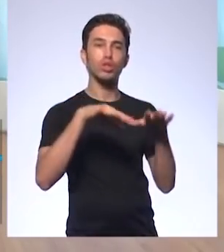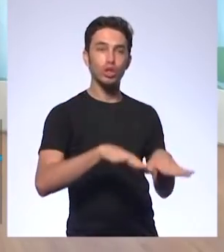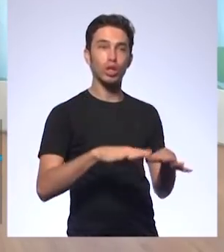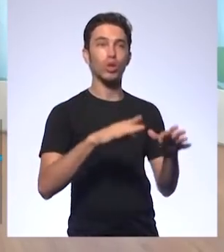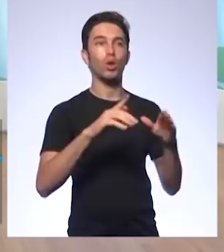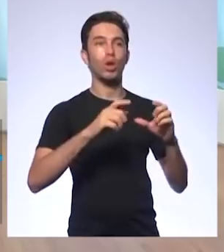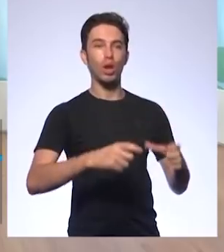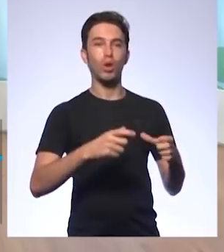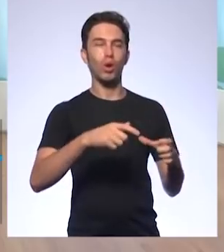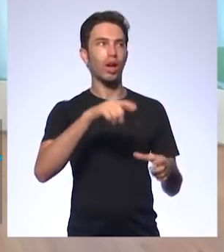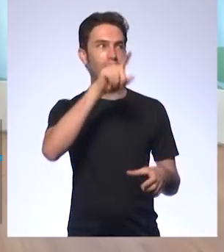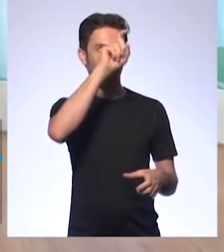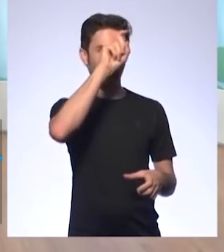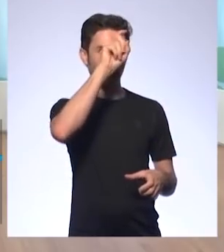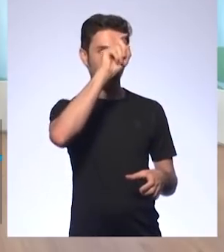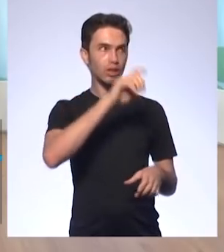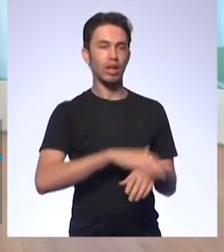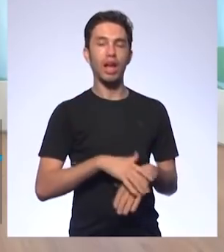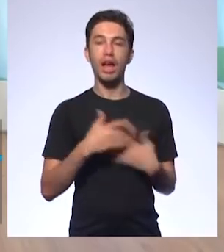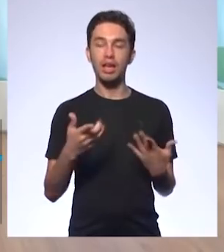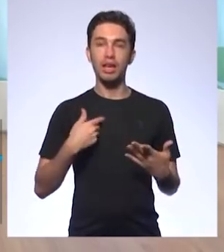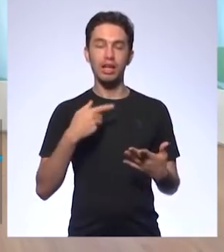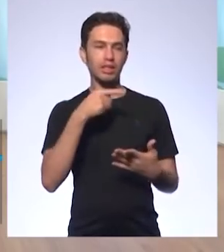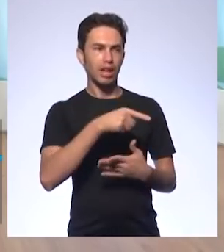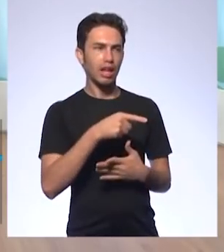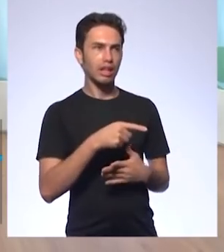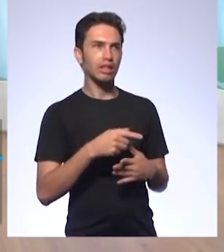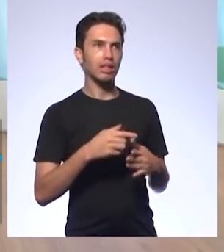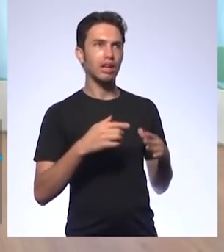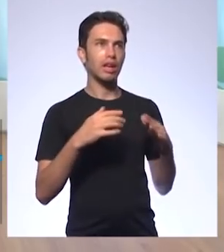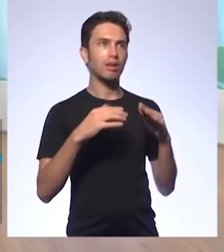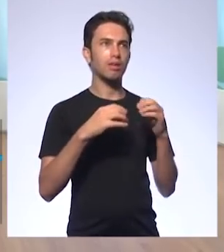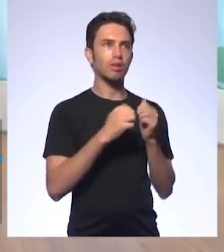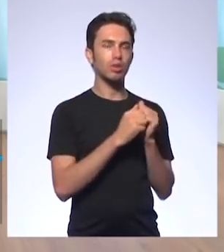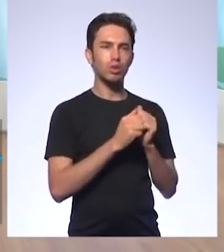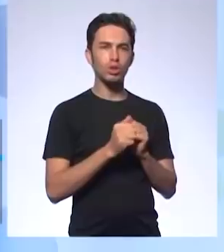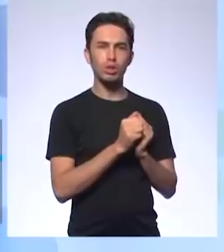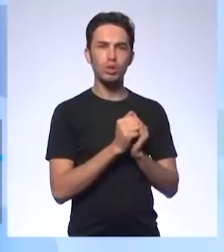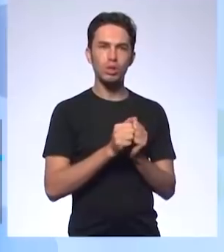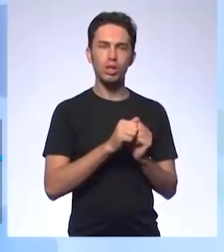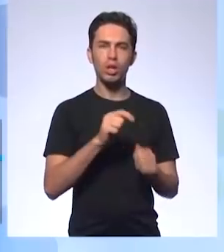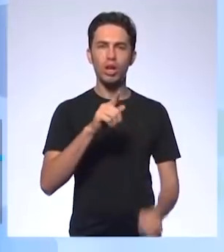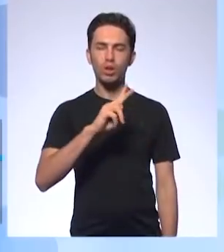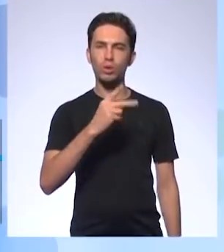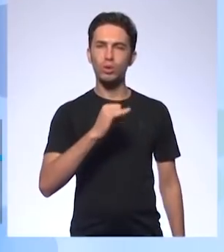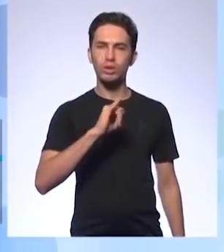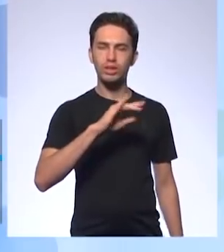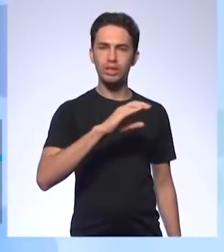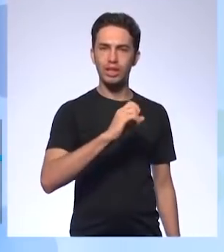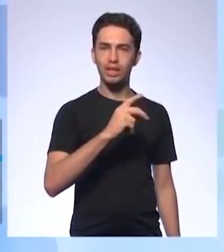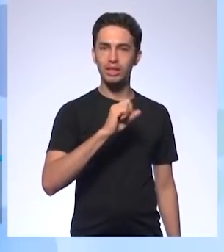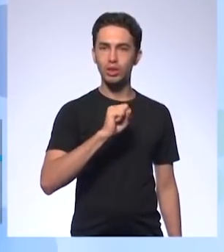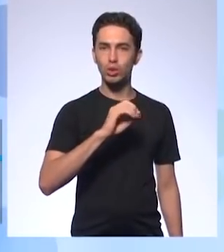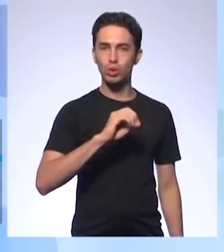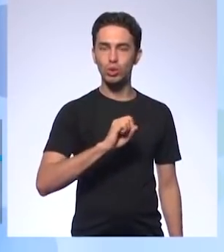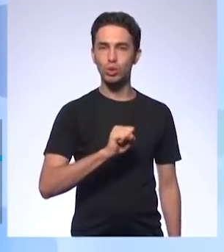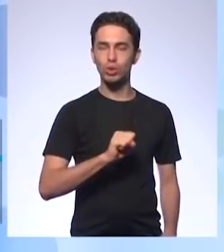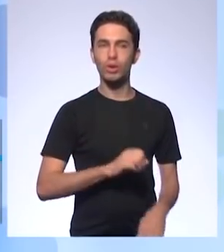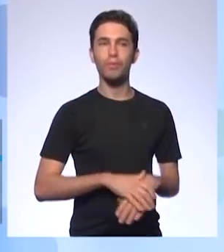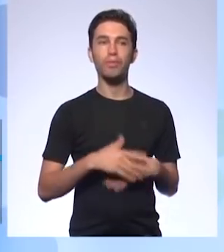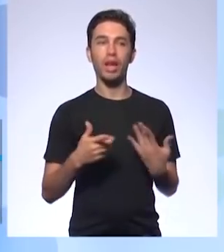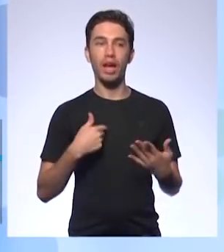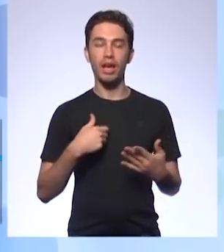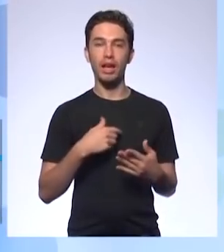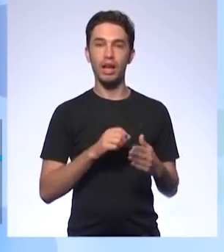meio que se associaram aí com esses Hicsos. Os egípcios não gostaram muito, expulsaram os Hicsos de lá, que era uma